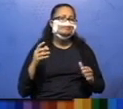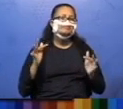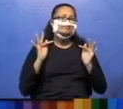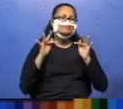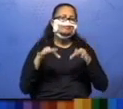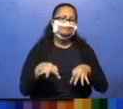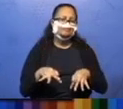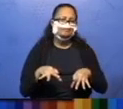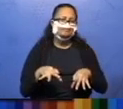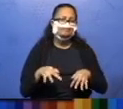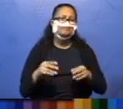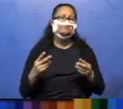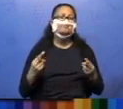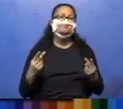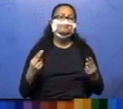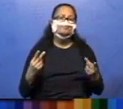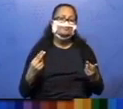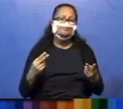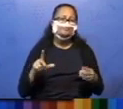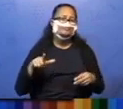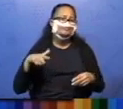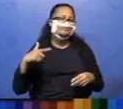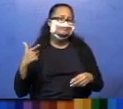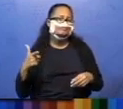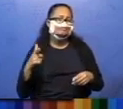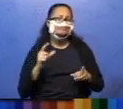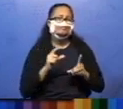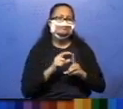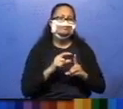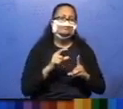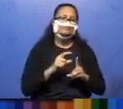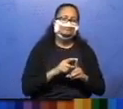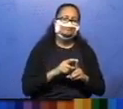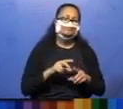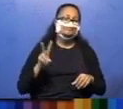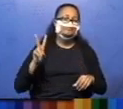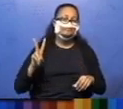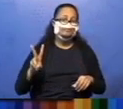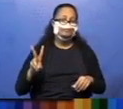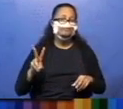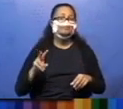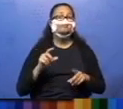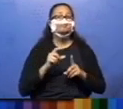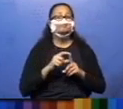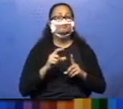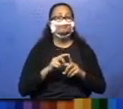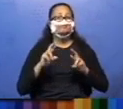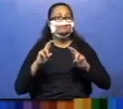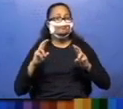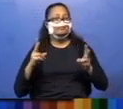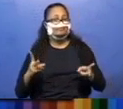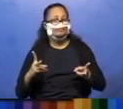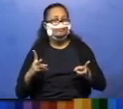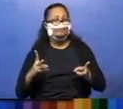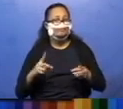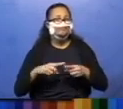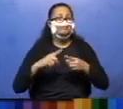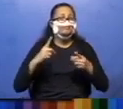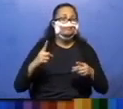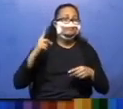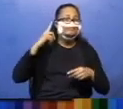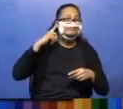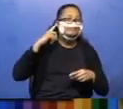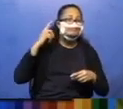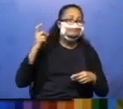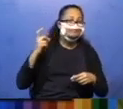outra, tá? Então, são 2 palavras diferentes que terminam com o mesmo som. Então, vamos lá.